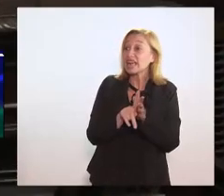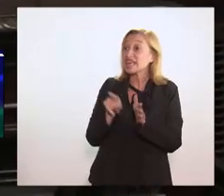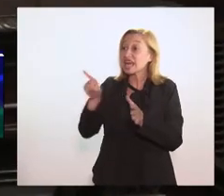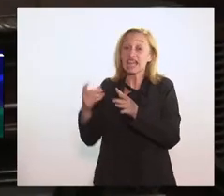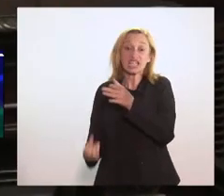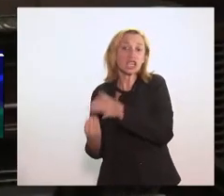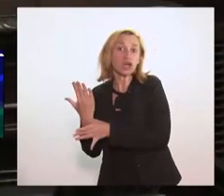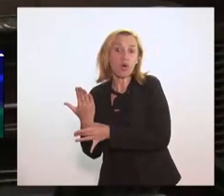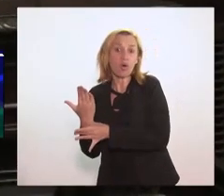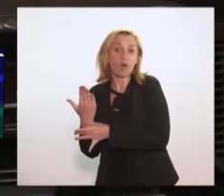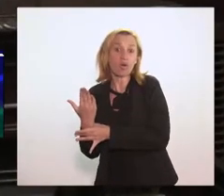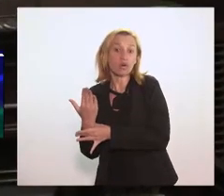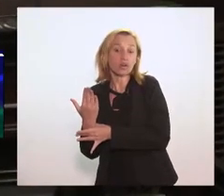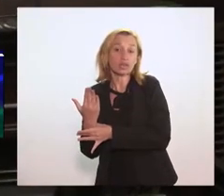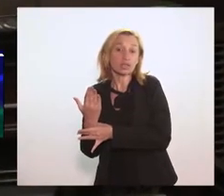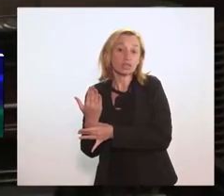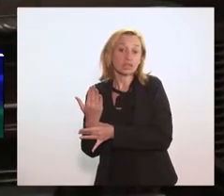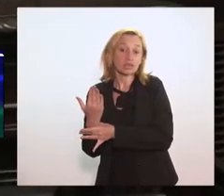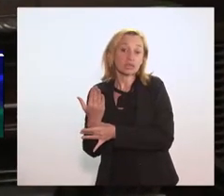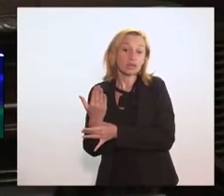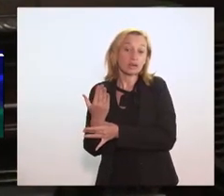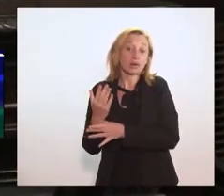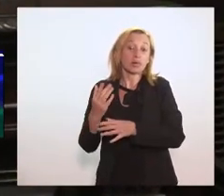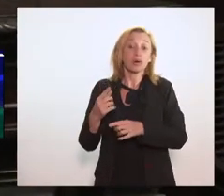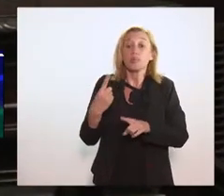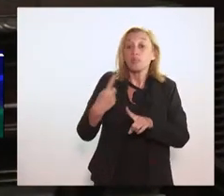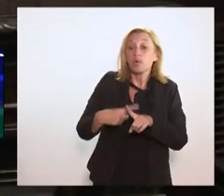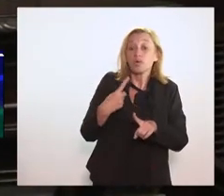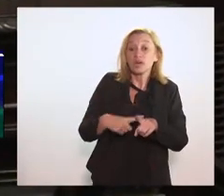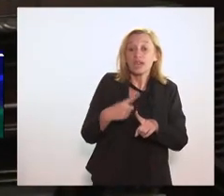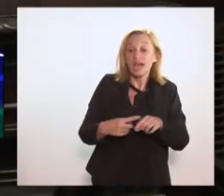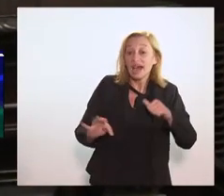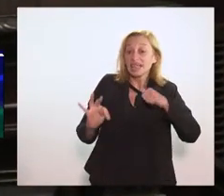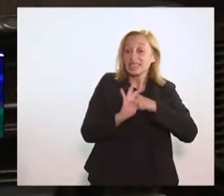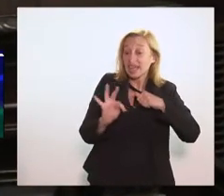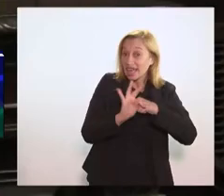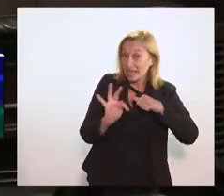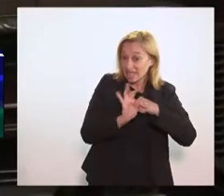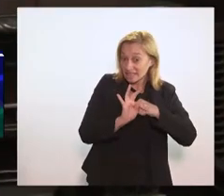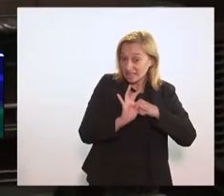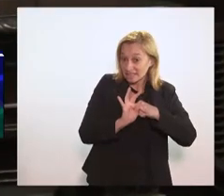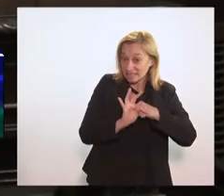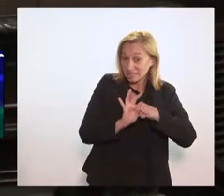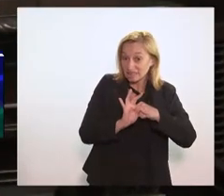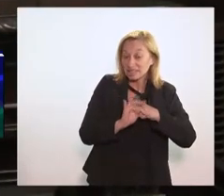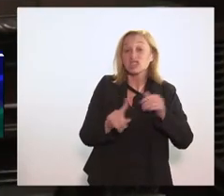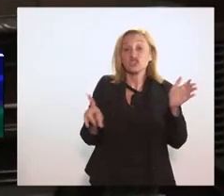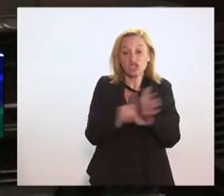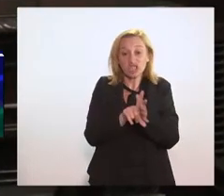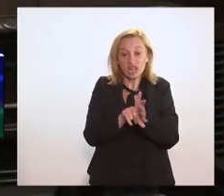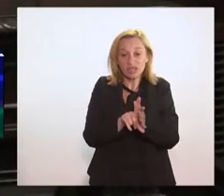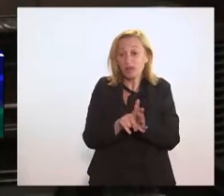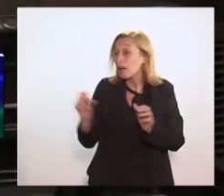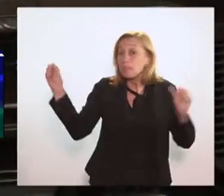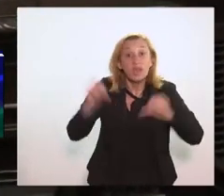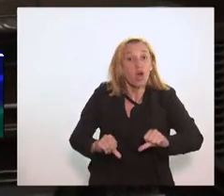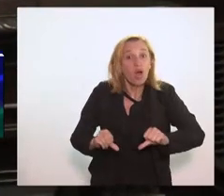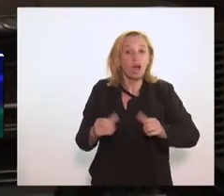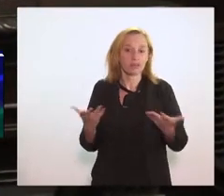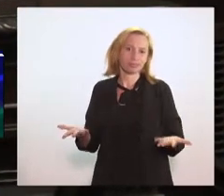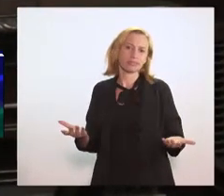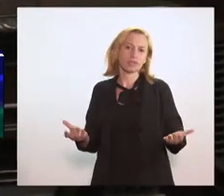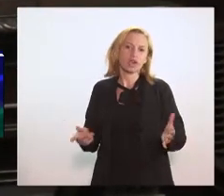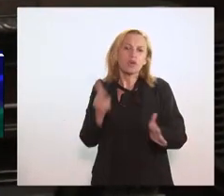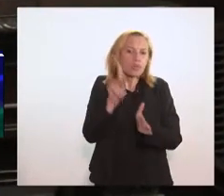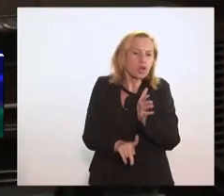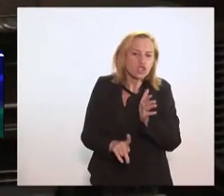lei não foi da autoria do líder da oposição, porque a técnica redacional, a técnica legislativa foi a pior possível. Foi um